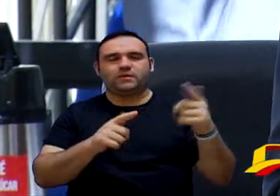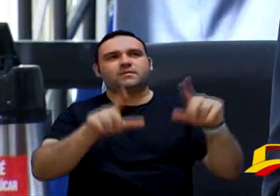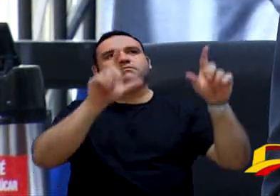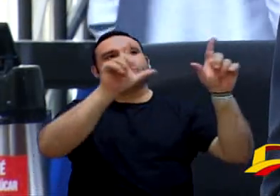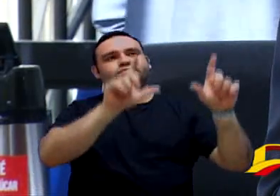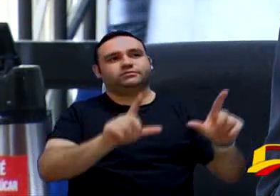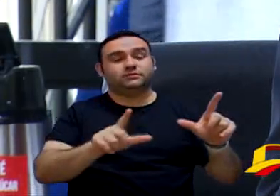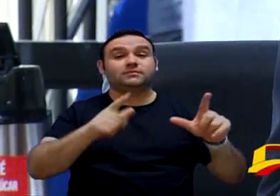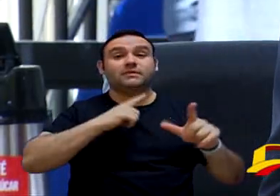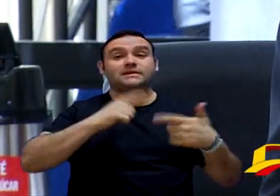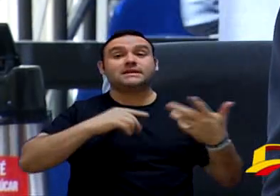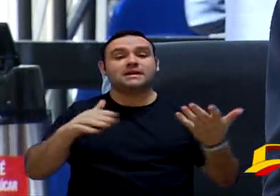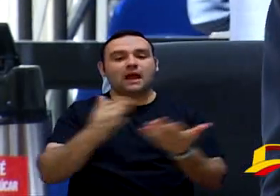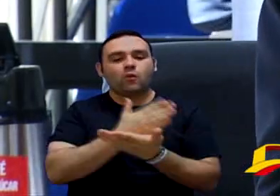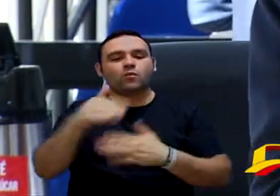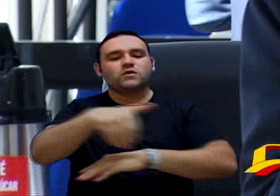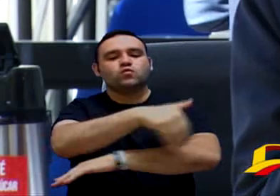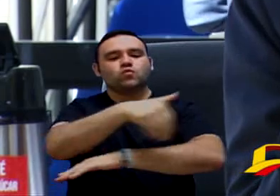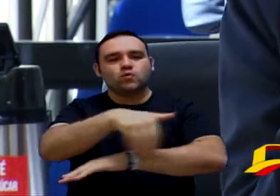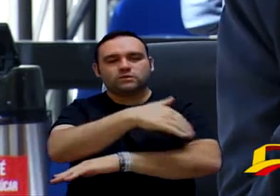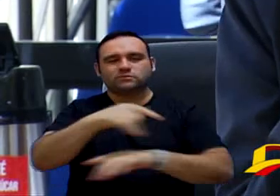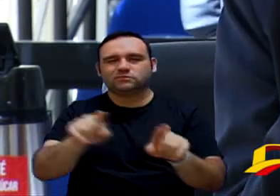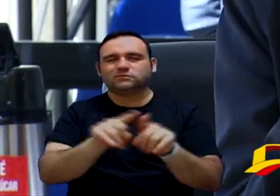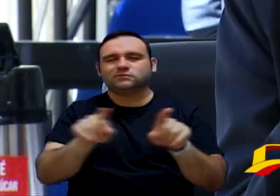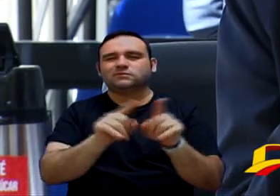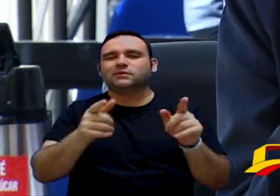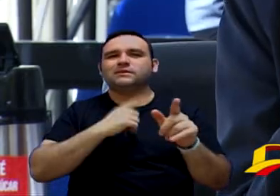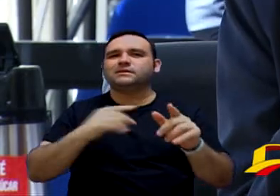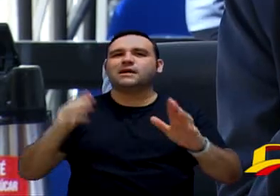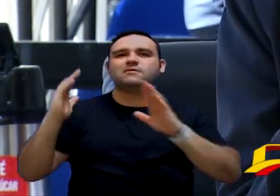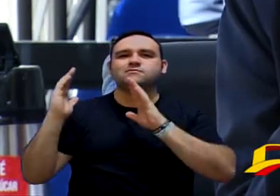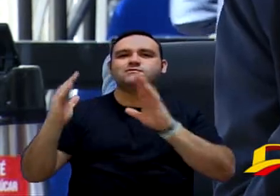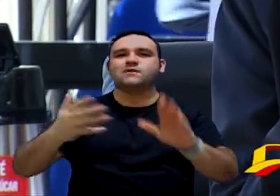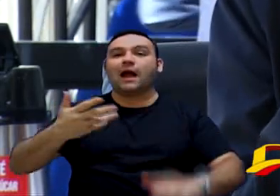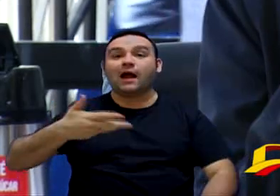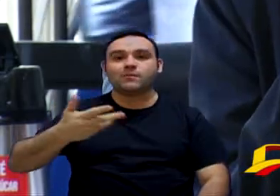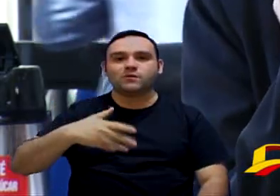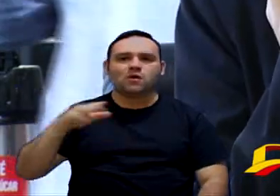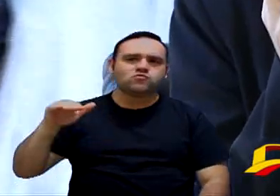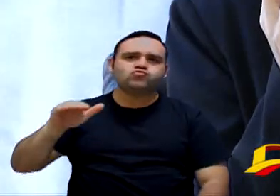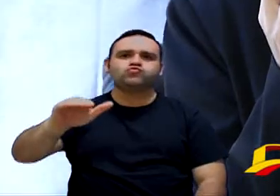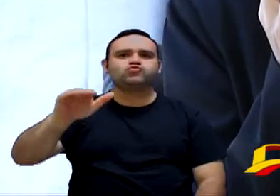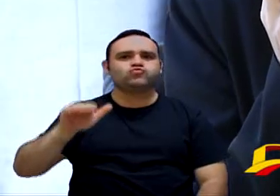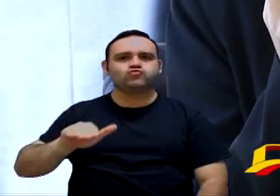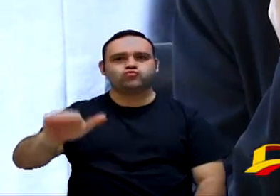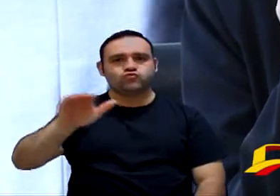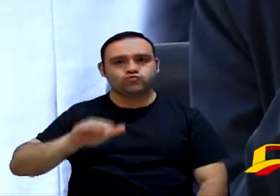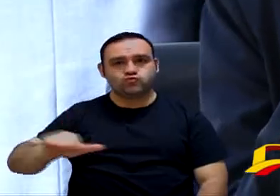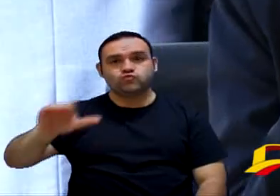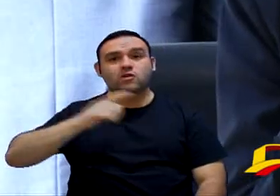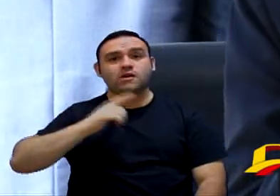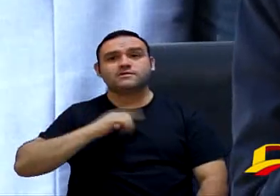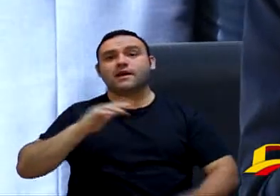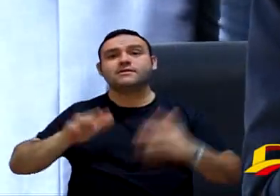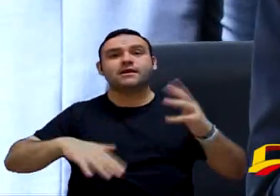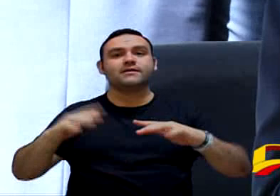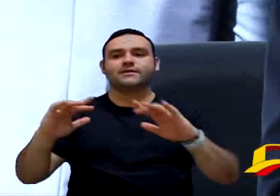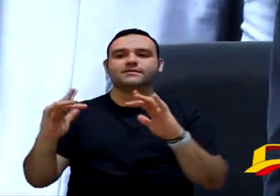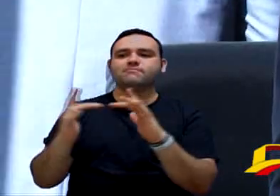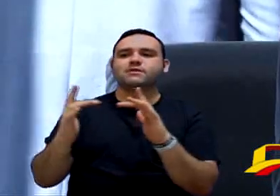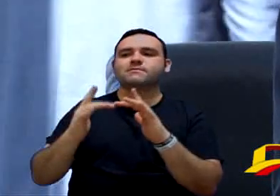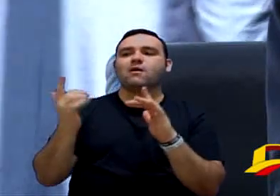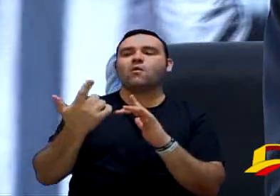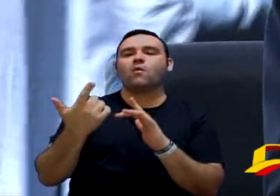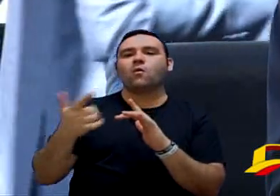mas tem algumas vias nos bairros que ficaram corredores rápidos onde houve uma interligação com